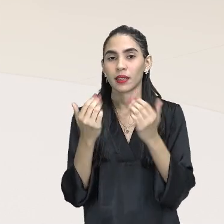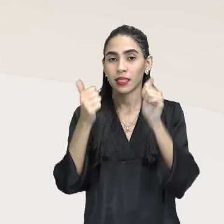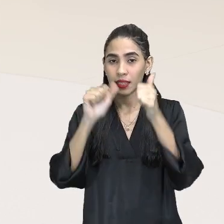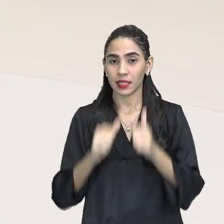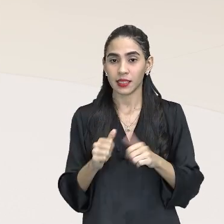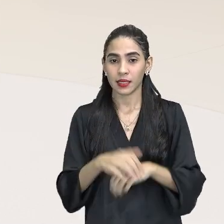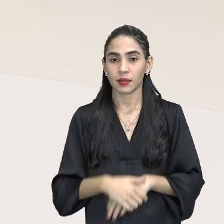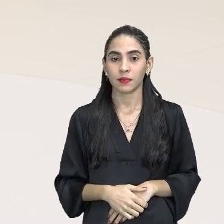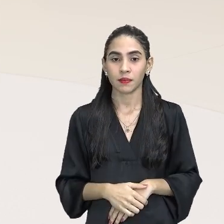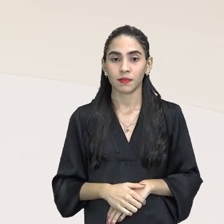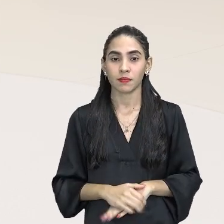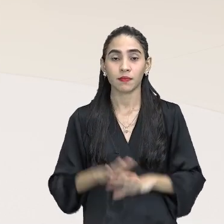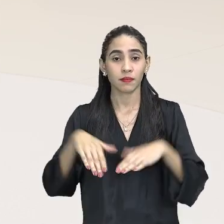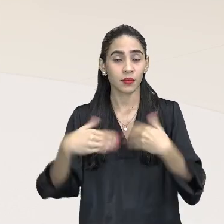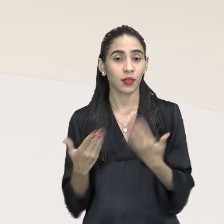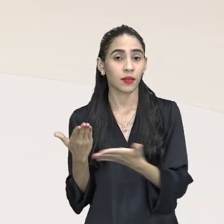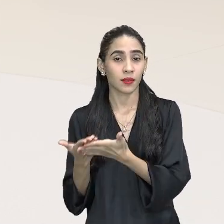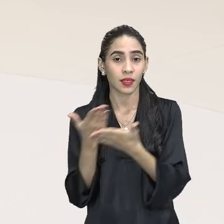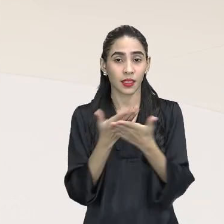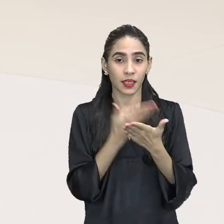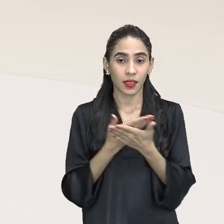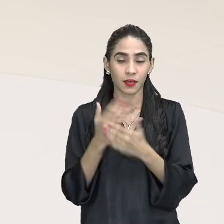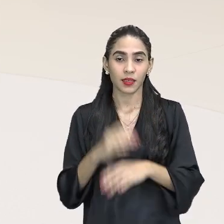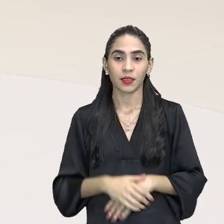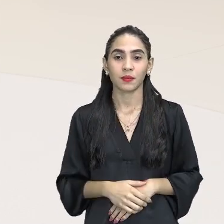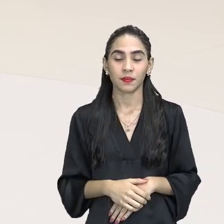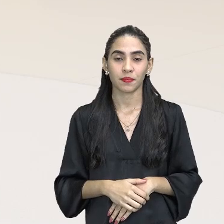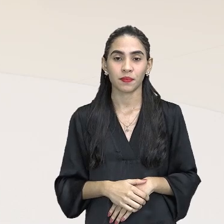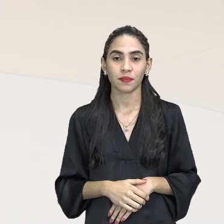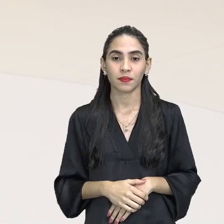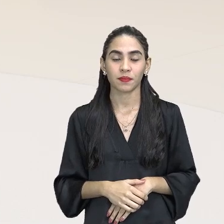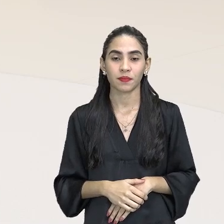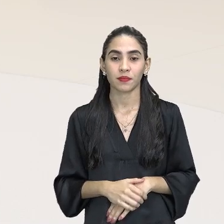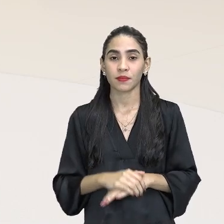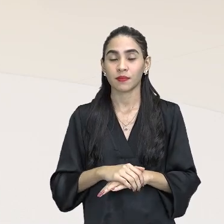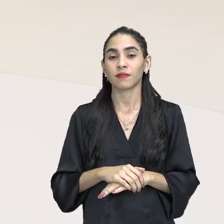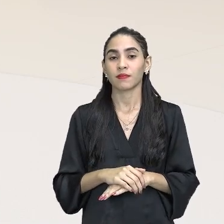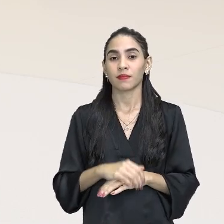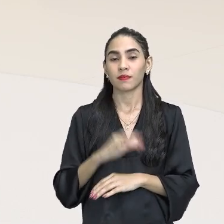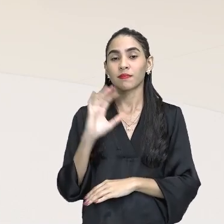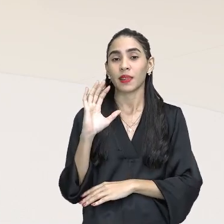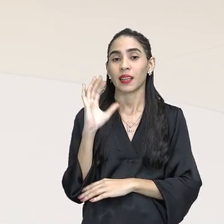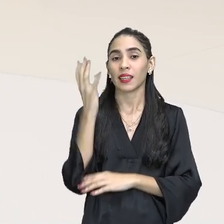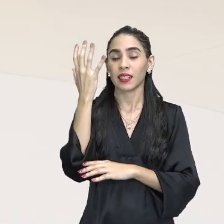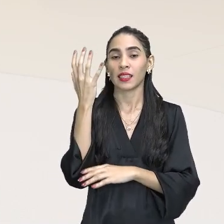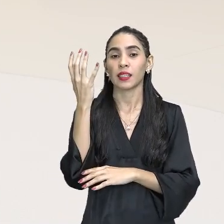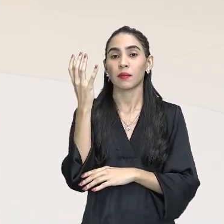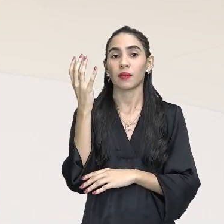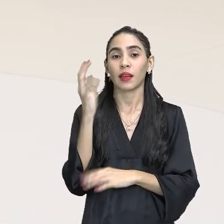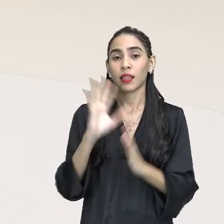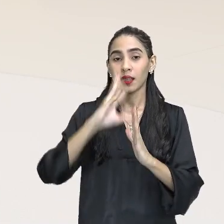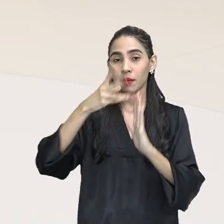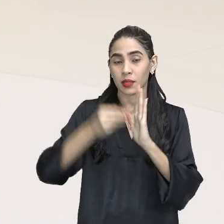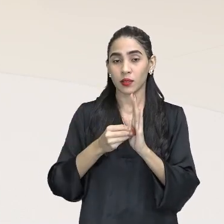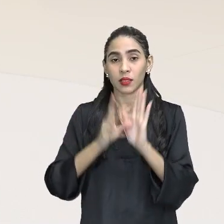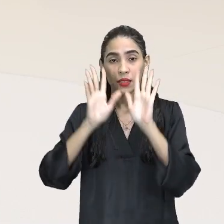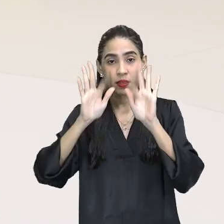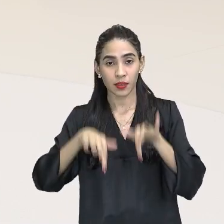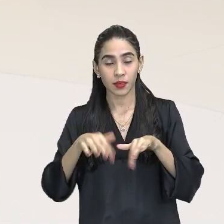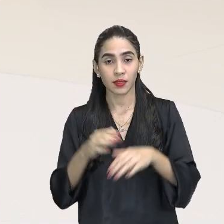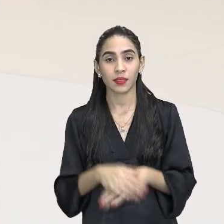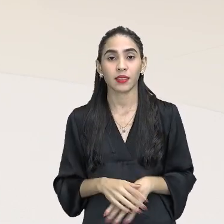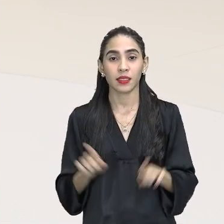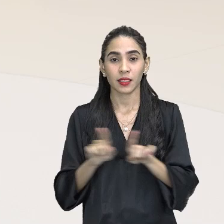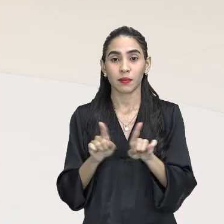ok? Então, essa foi a nossa aula, não é, professora Manuela, sobre o clima na Amazônia. Nós finalizamos por aqui e